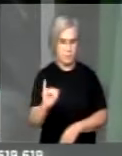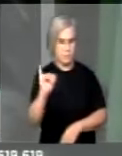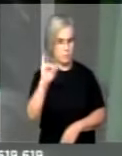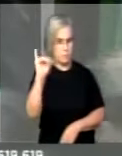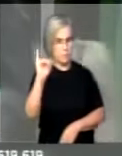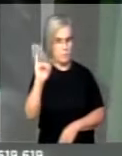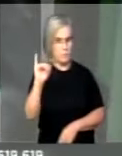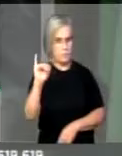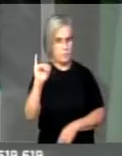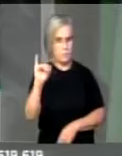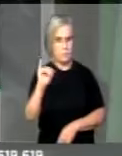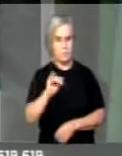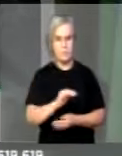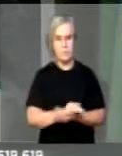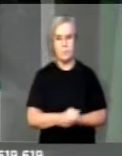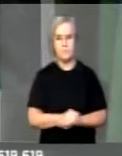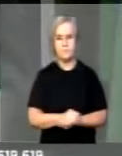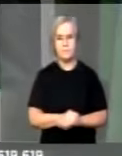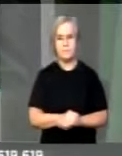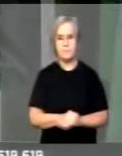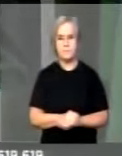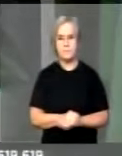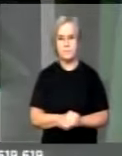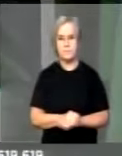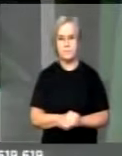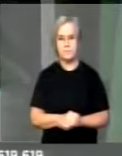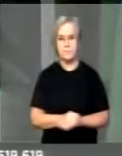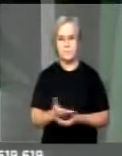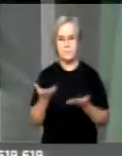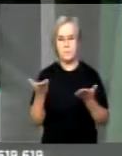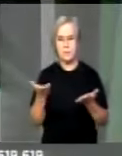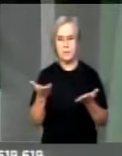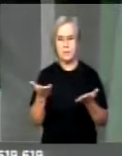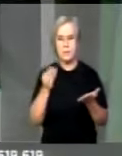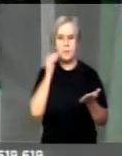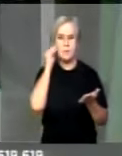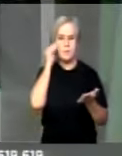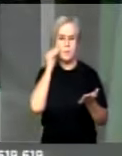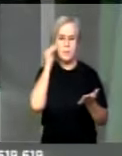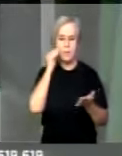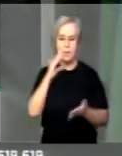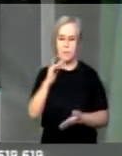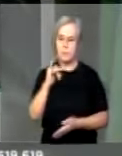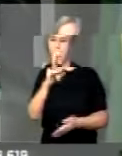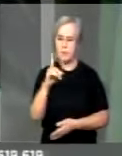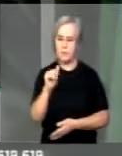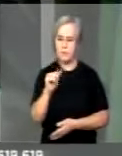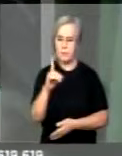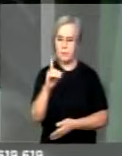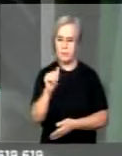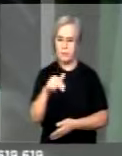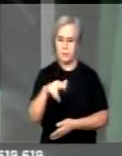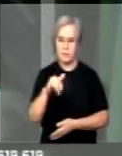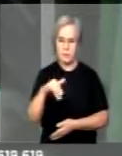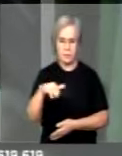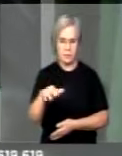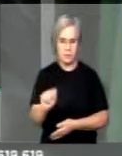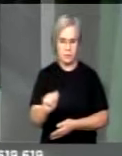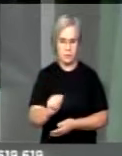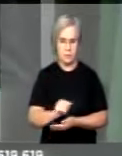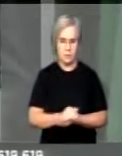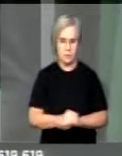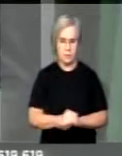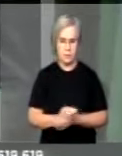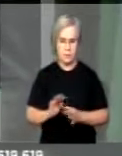troca de informações, esse exercício da cidadania possa despertar em cada um de vocês